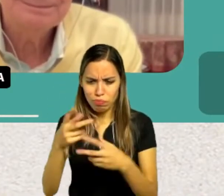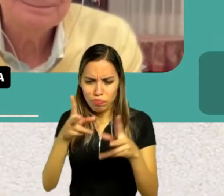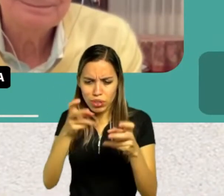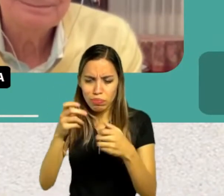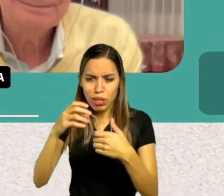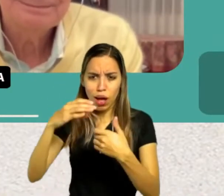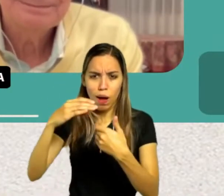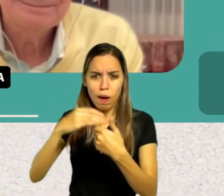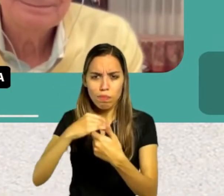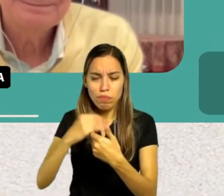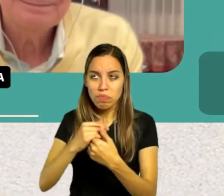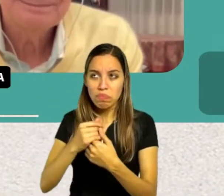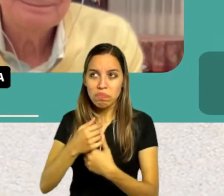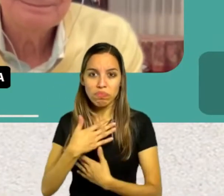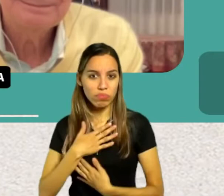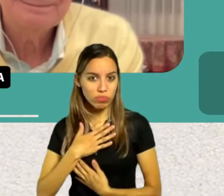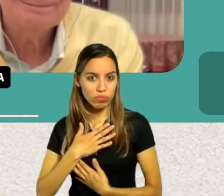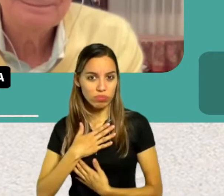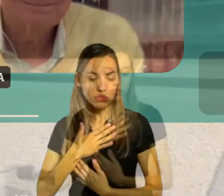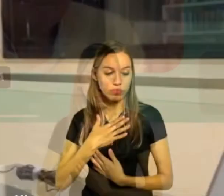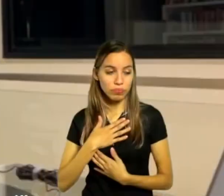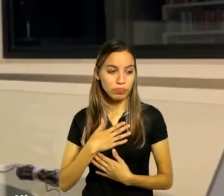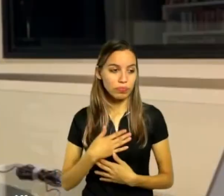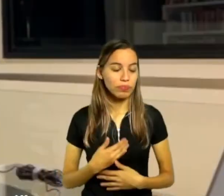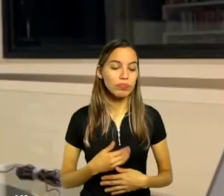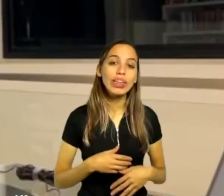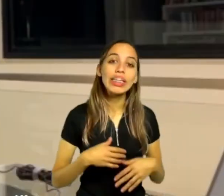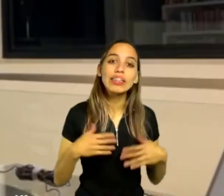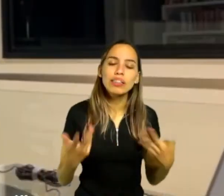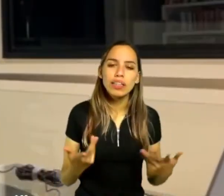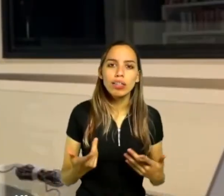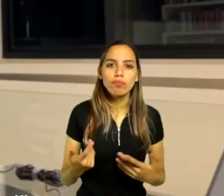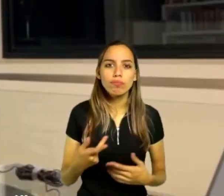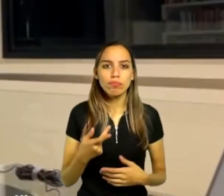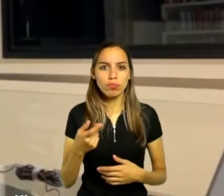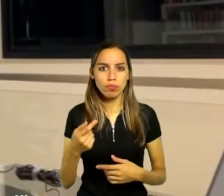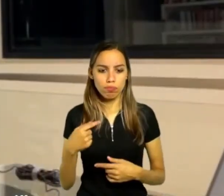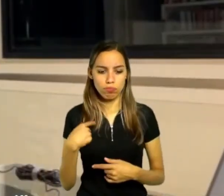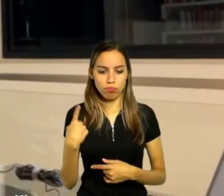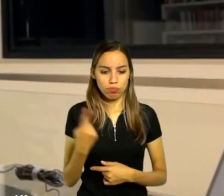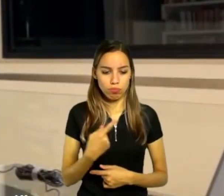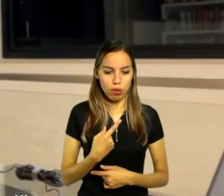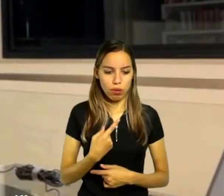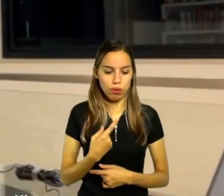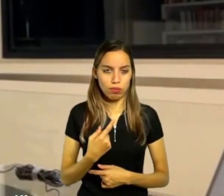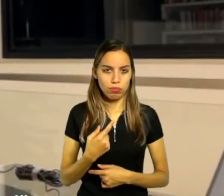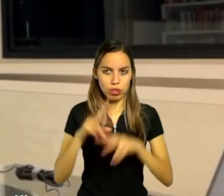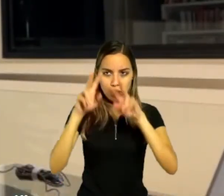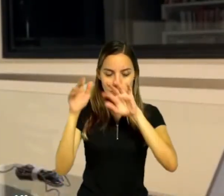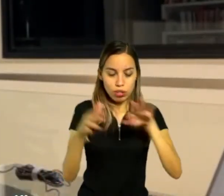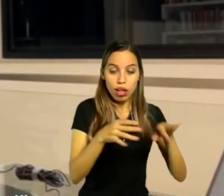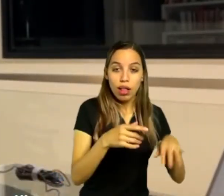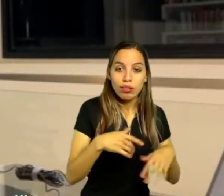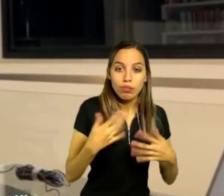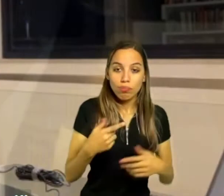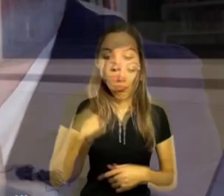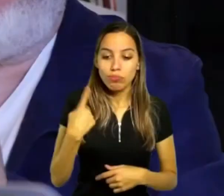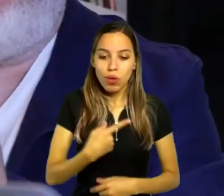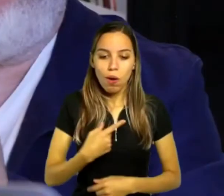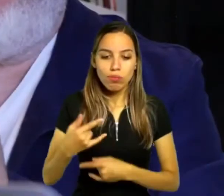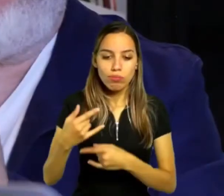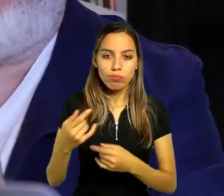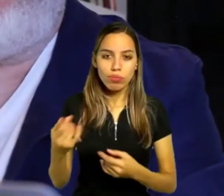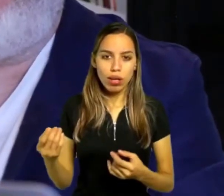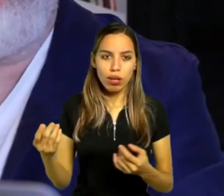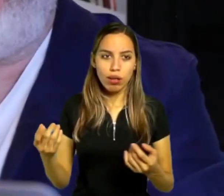aqui reunidos nesta live para falar do livro Exercício da Incerteza, mais recente